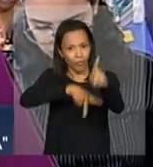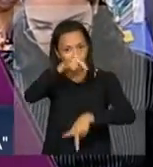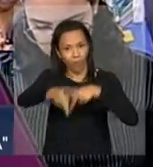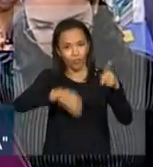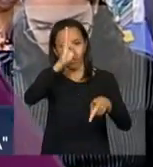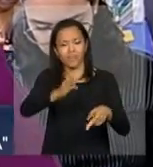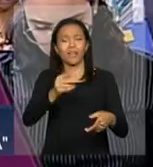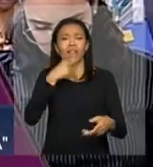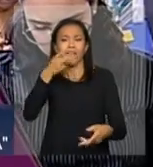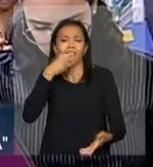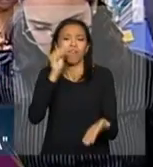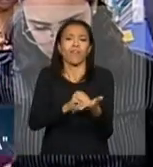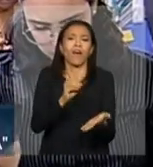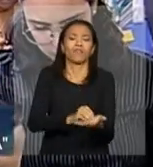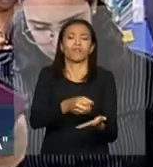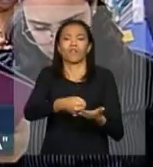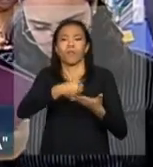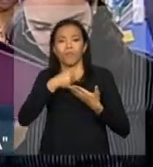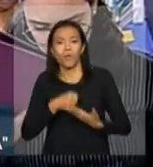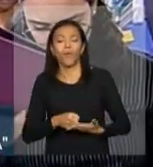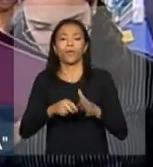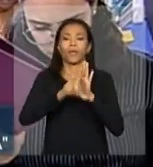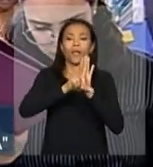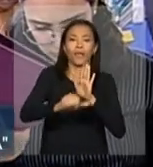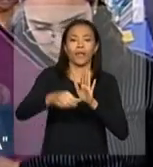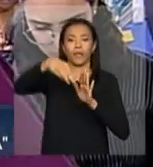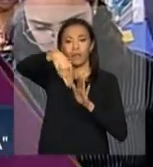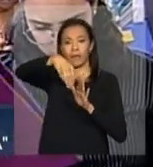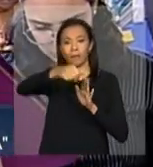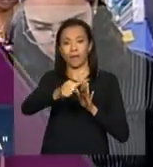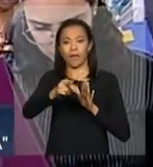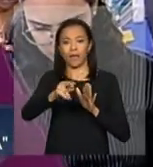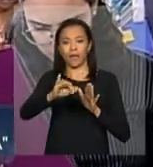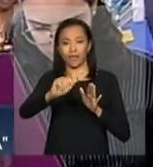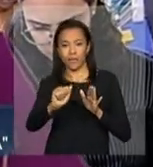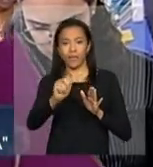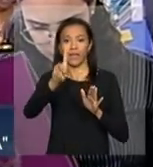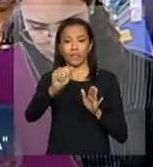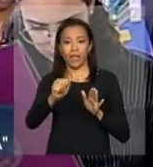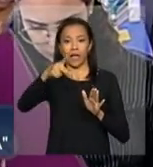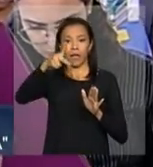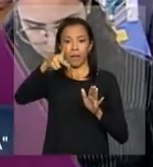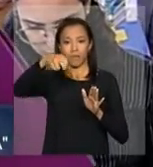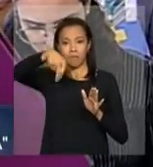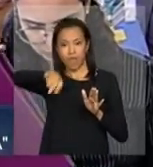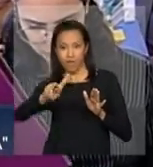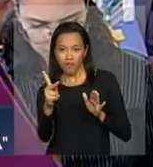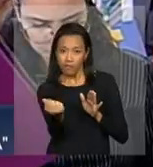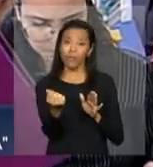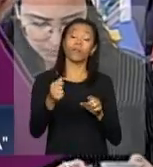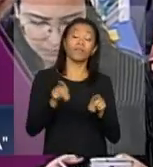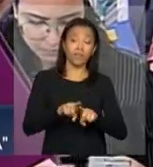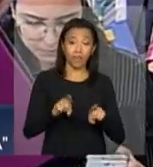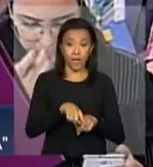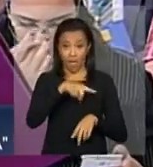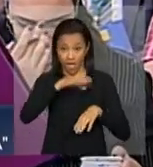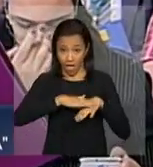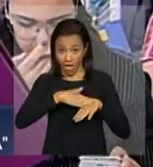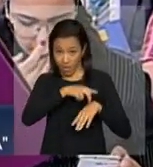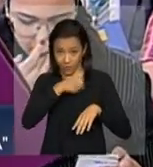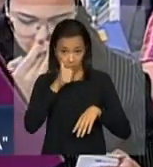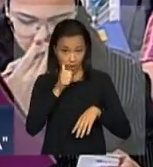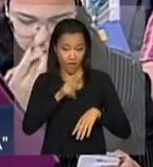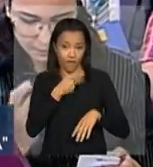de apoio à Lei Maria da Penha, e, enfim, a uma série de questões, inclusive no campo da saúde, que Fátima também destacou